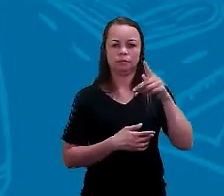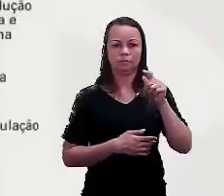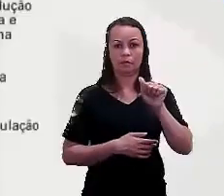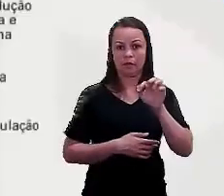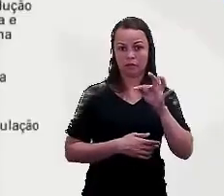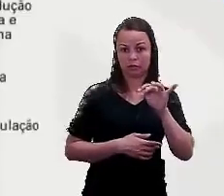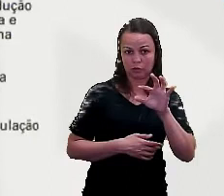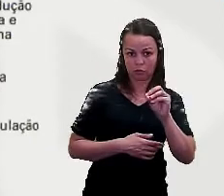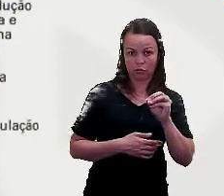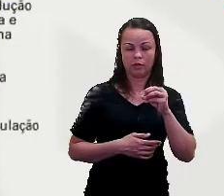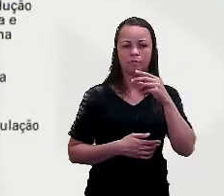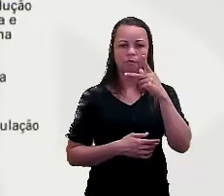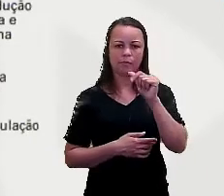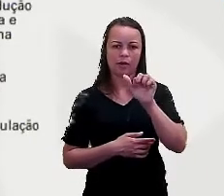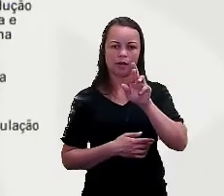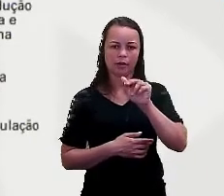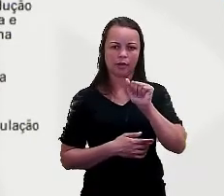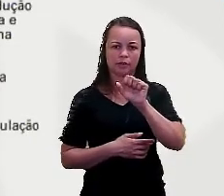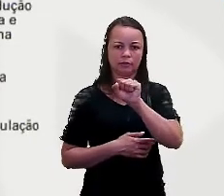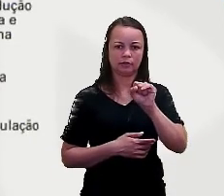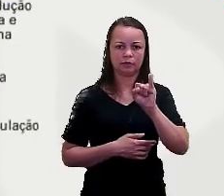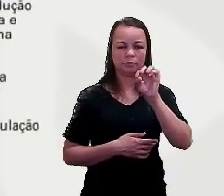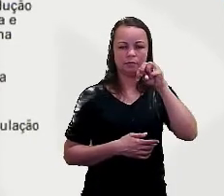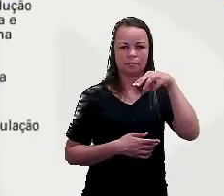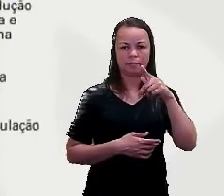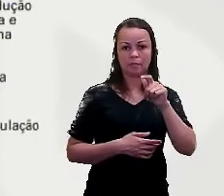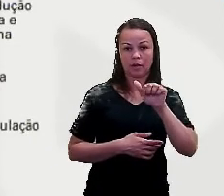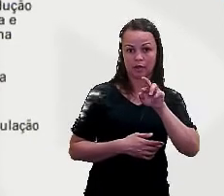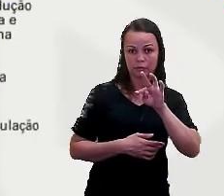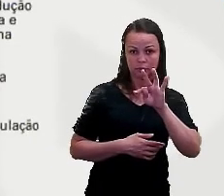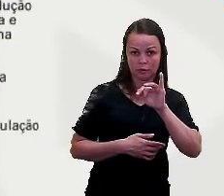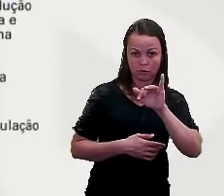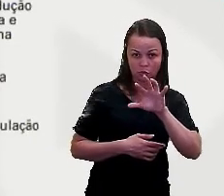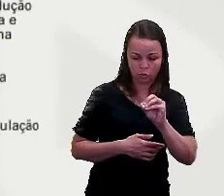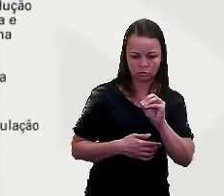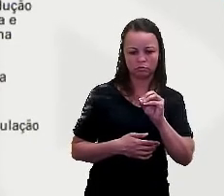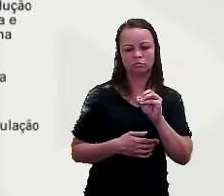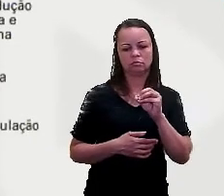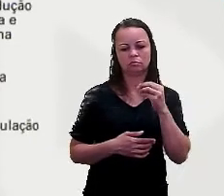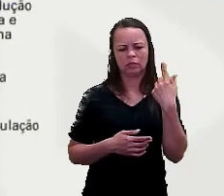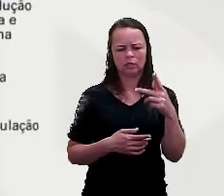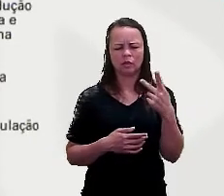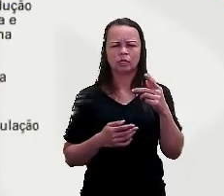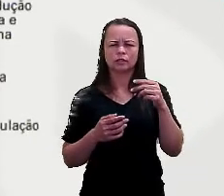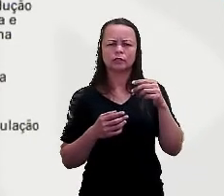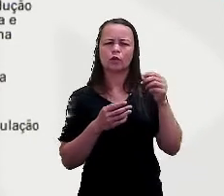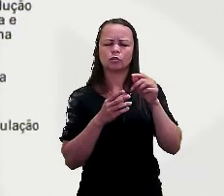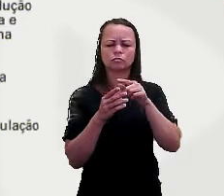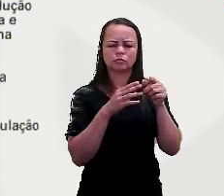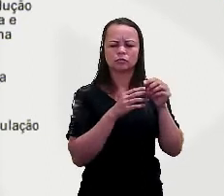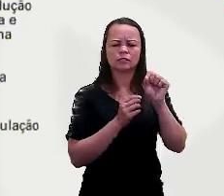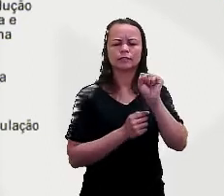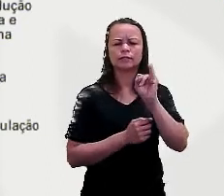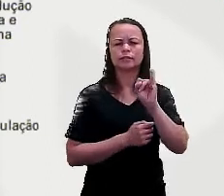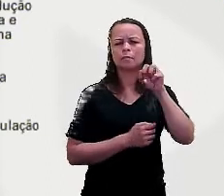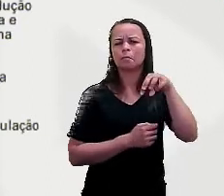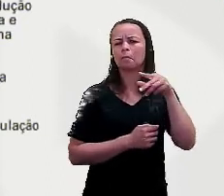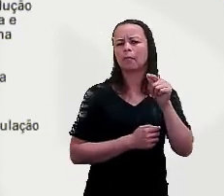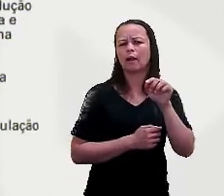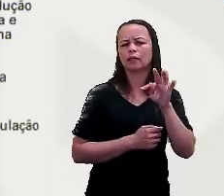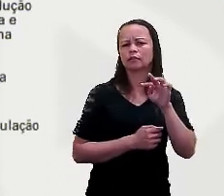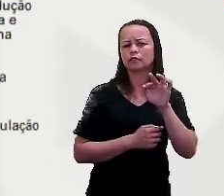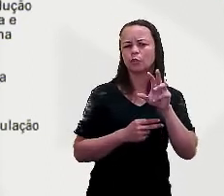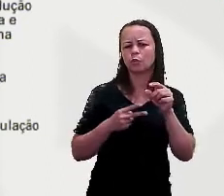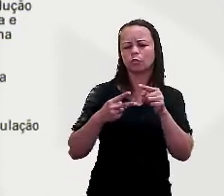slide. Por quê? Eu tenho um sistema nervoso parasimpático e simpático. Pense sempre no sistema nervoso simpático. E